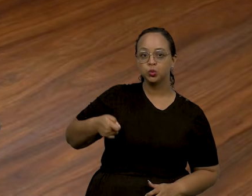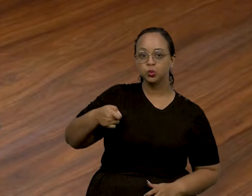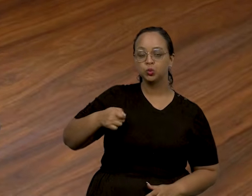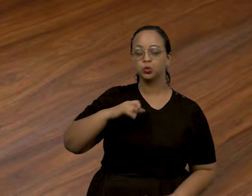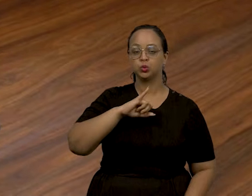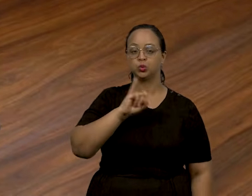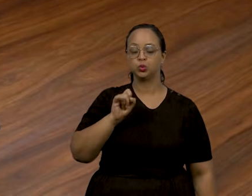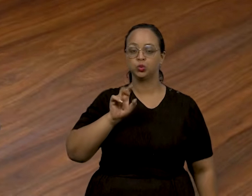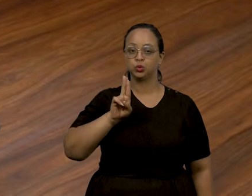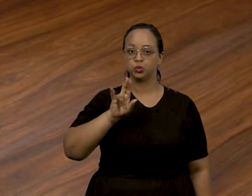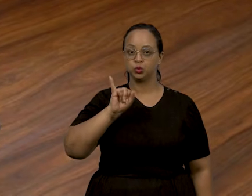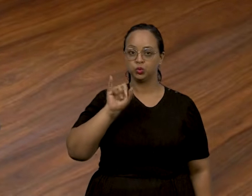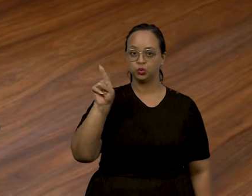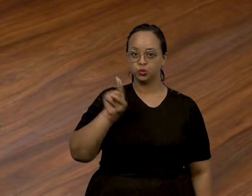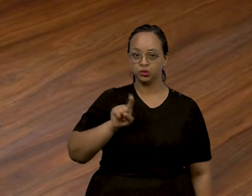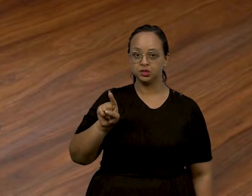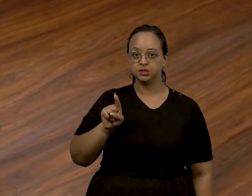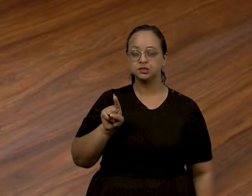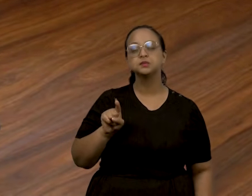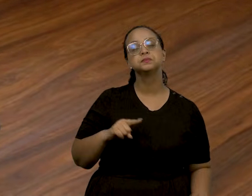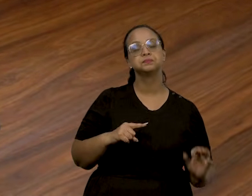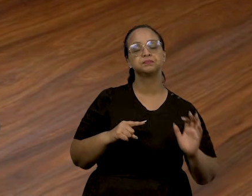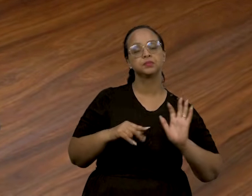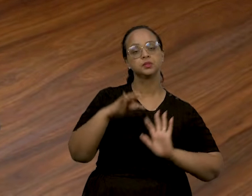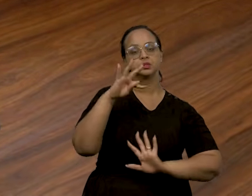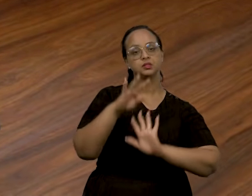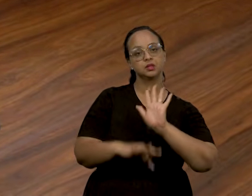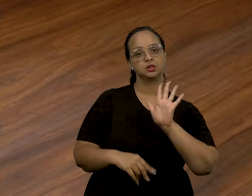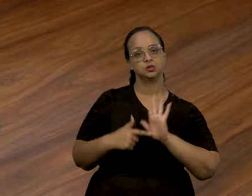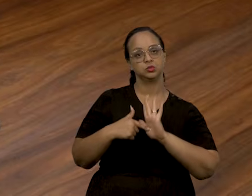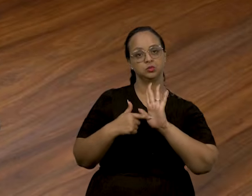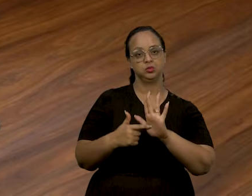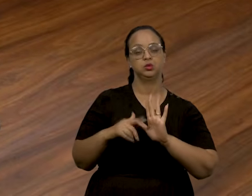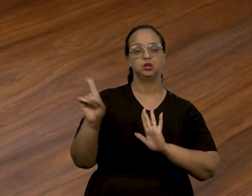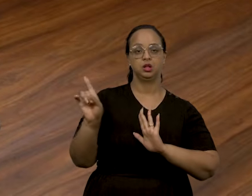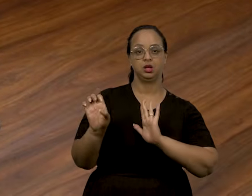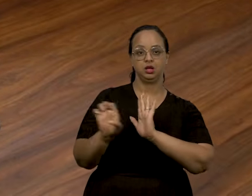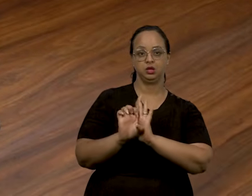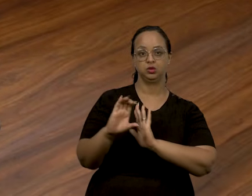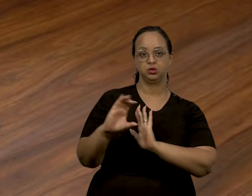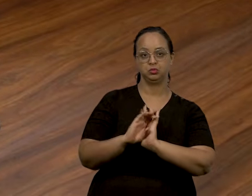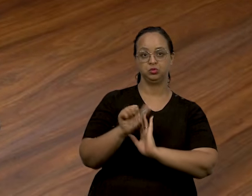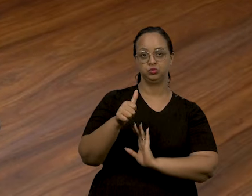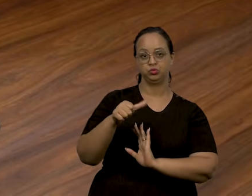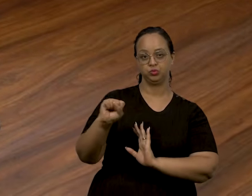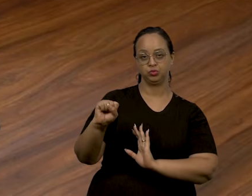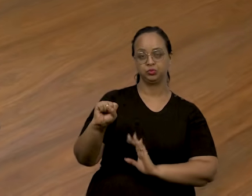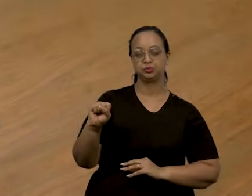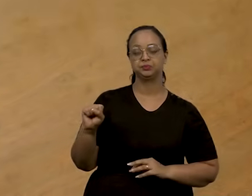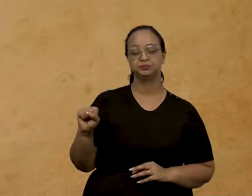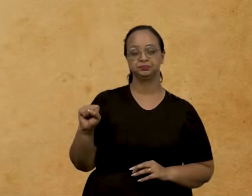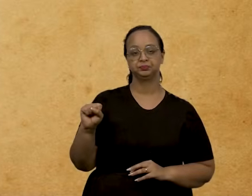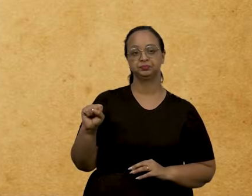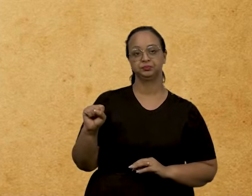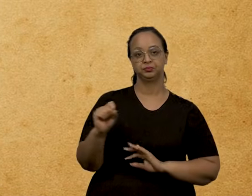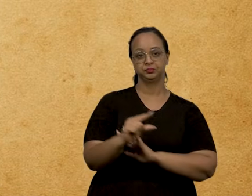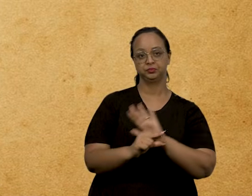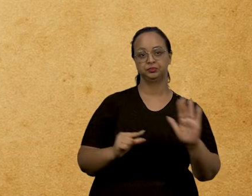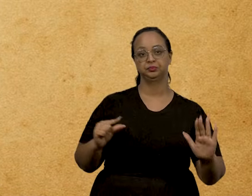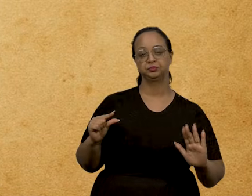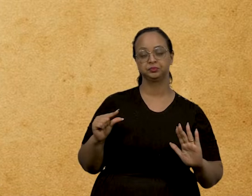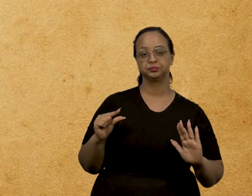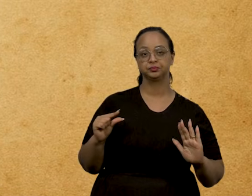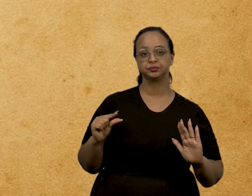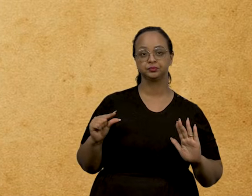E para isso, como base, texto base, nós vamos ler aqui, está lá em Êxodo 18 e o